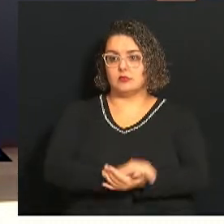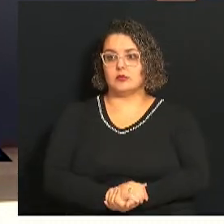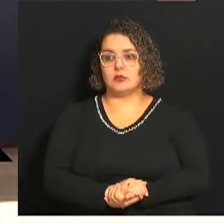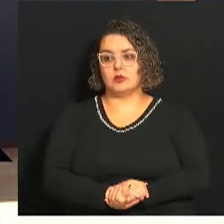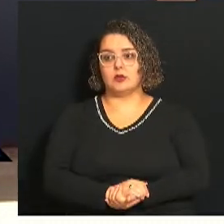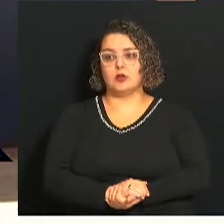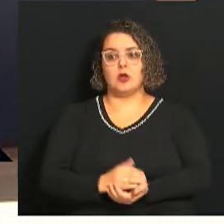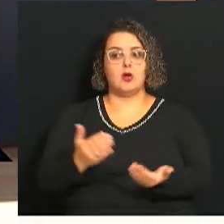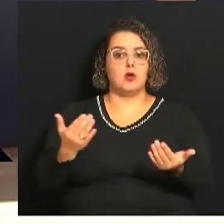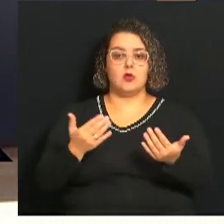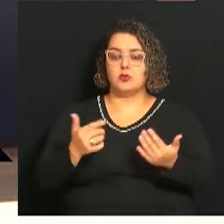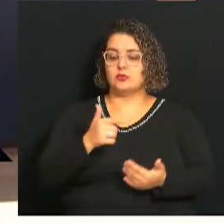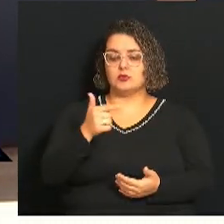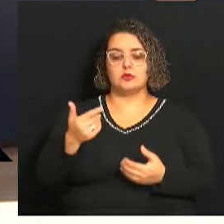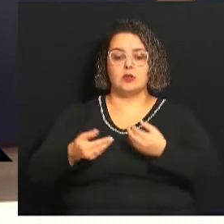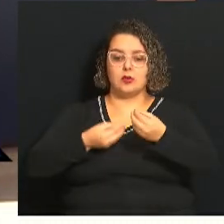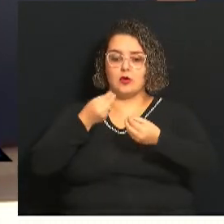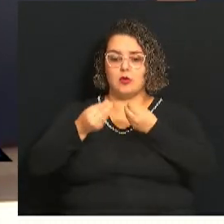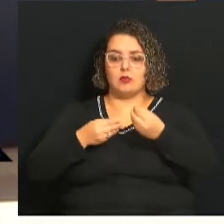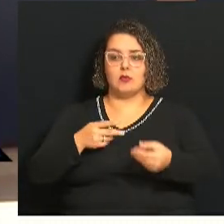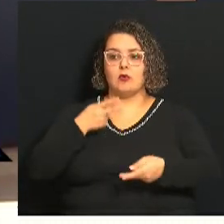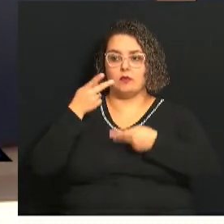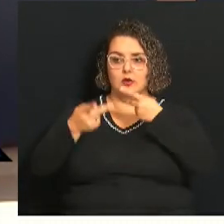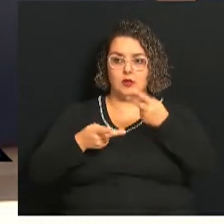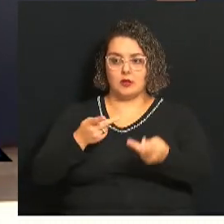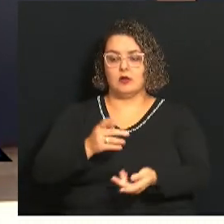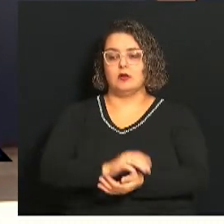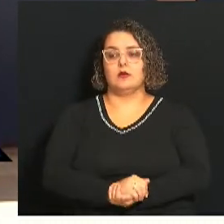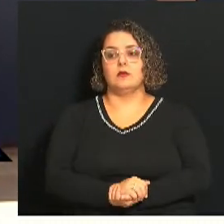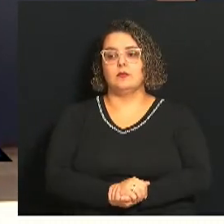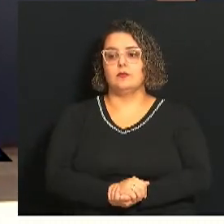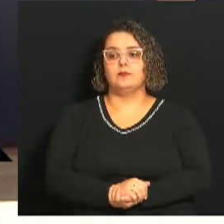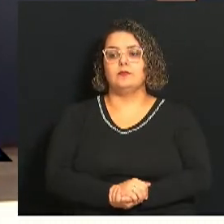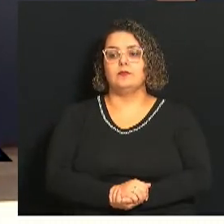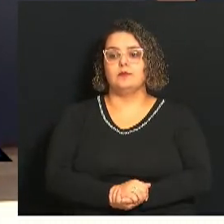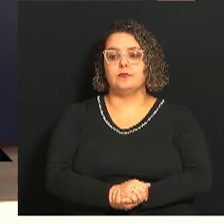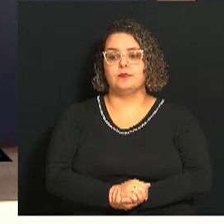gente pontuar isso. Então, eu queria, talvez,